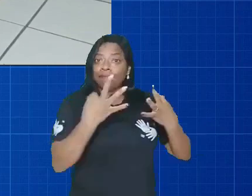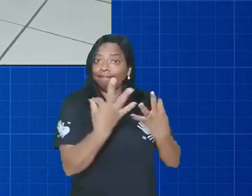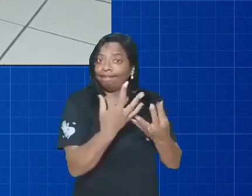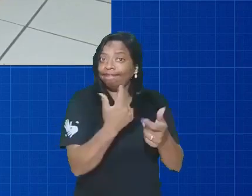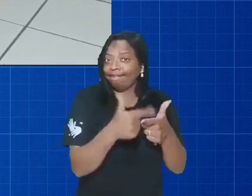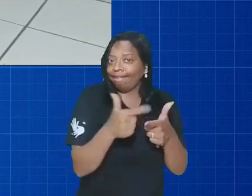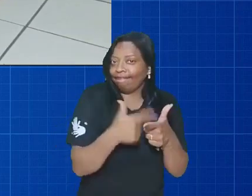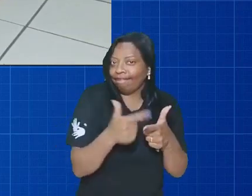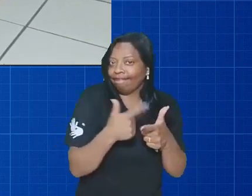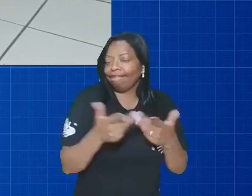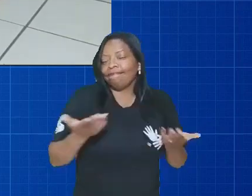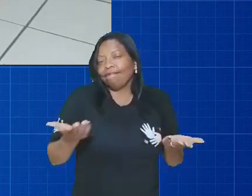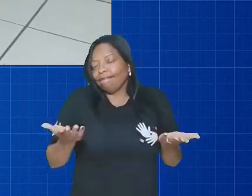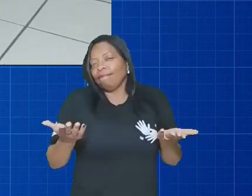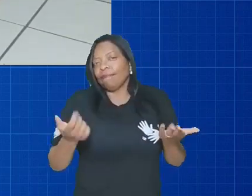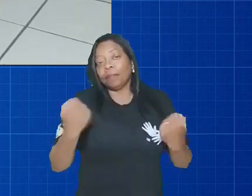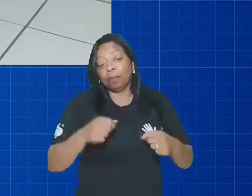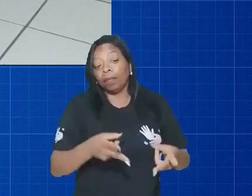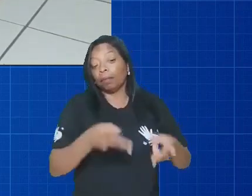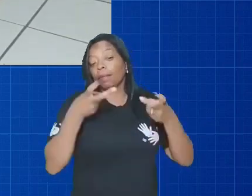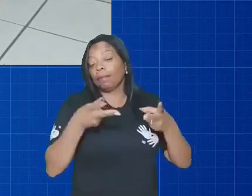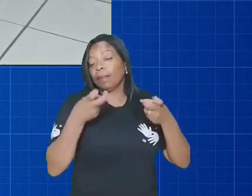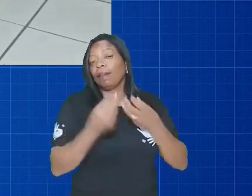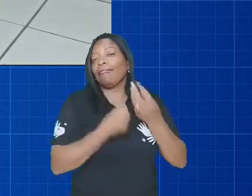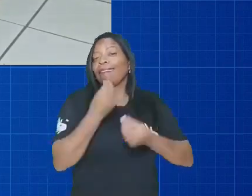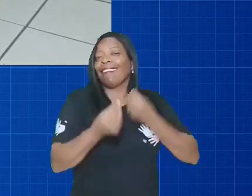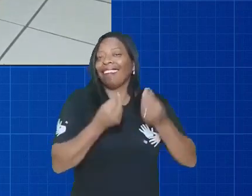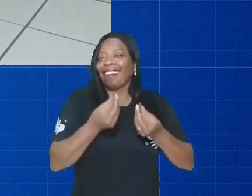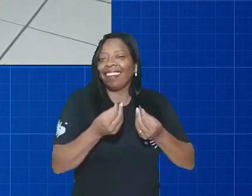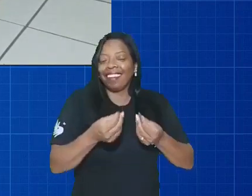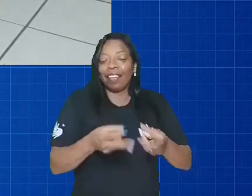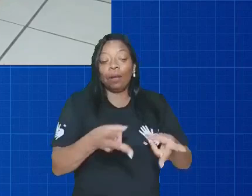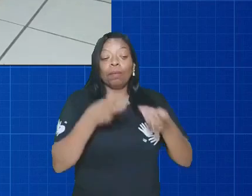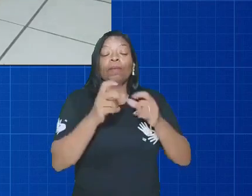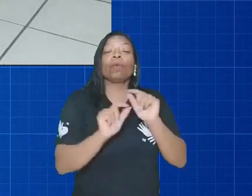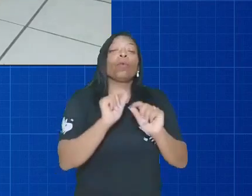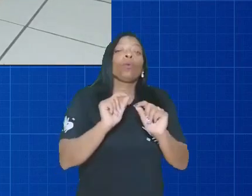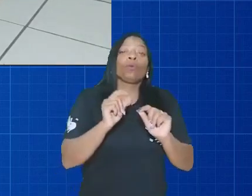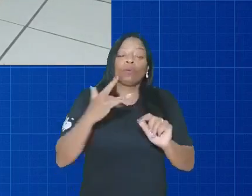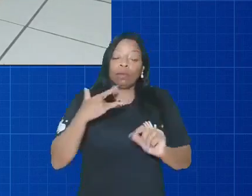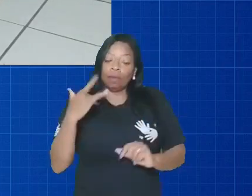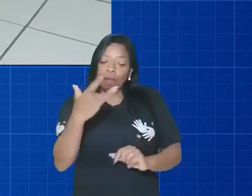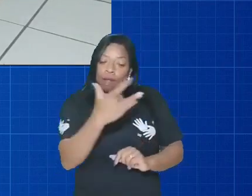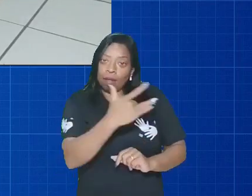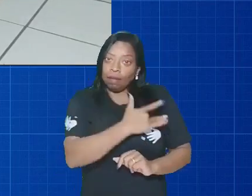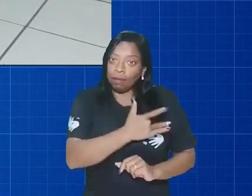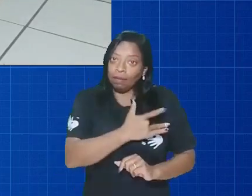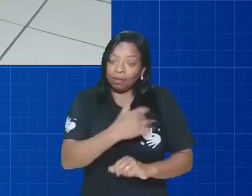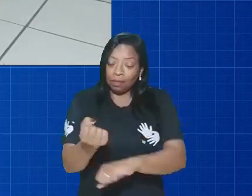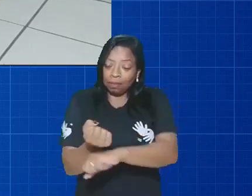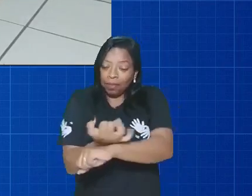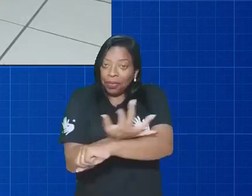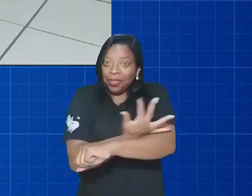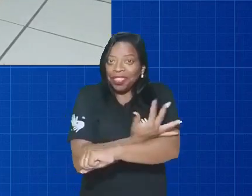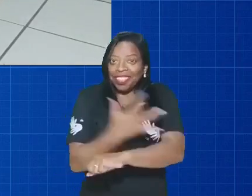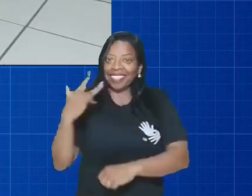família e também a gente precisa explorar isso num segmento mais saúde emocional, saúde mental. O que